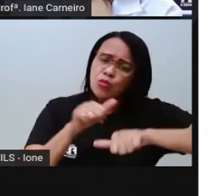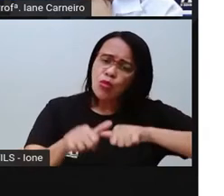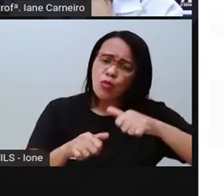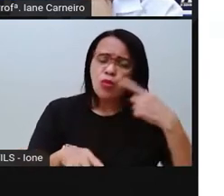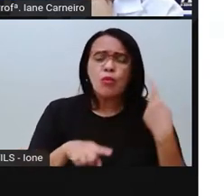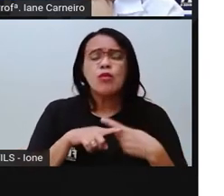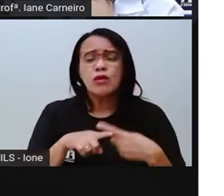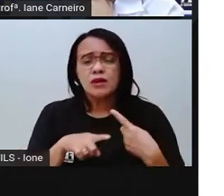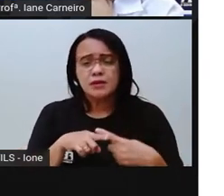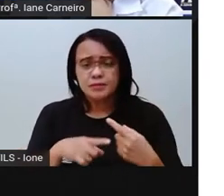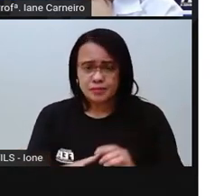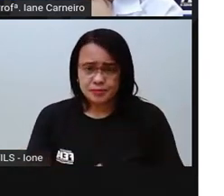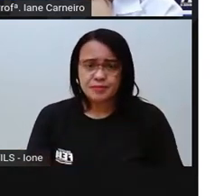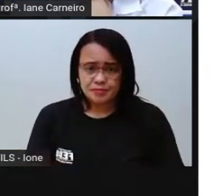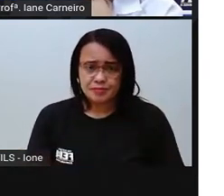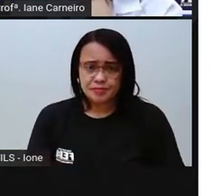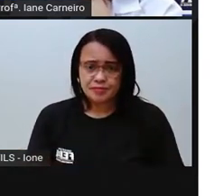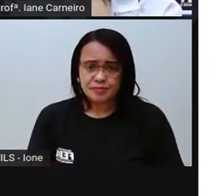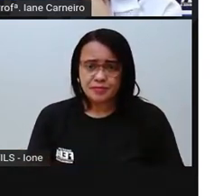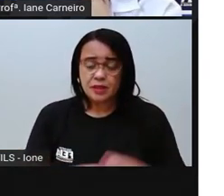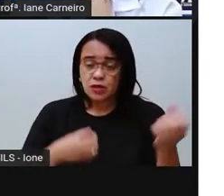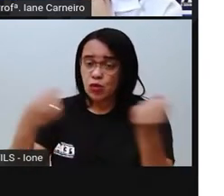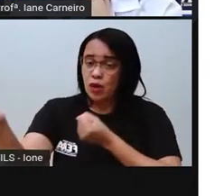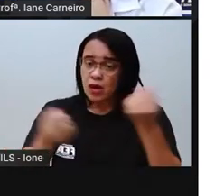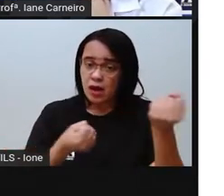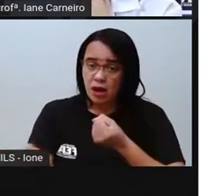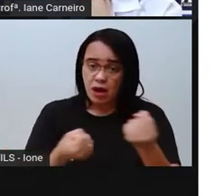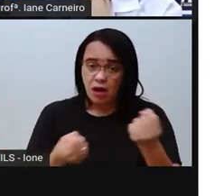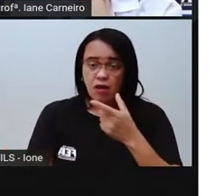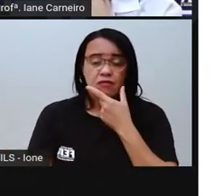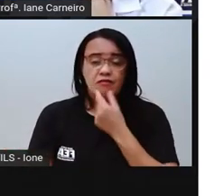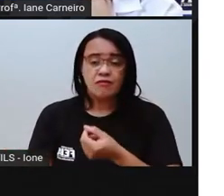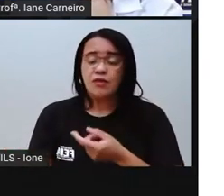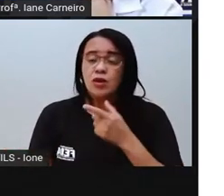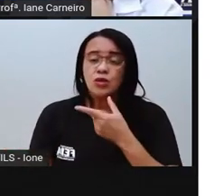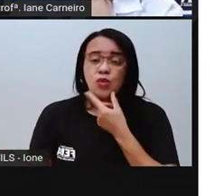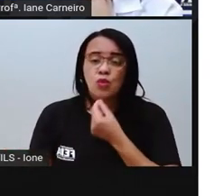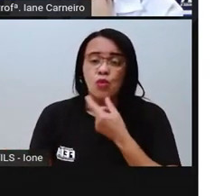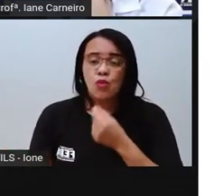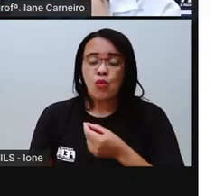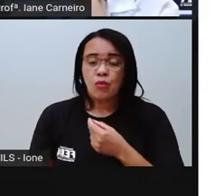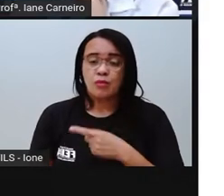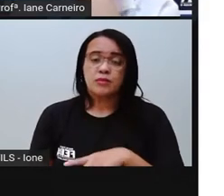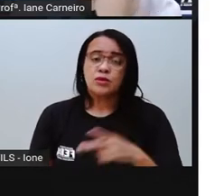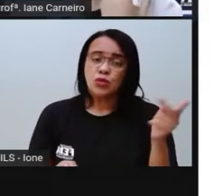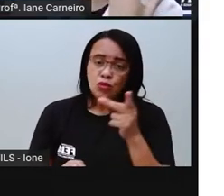vermelho, o carro está de vermelho, né? As pessoas sempre indicam,